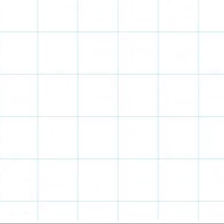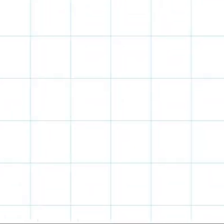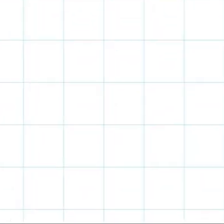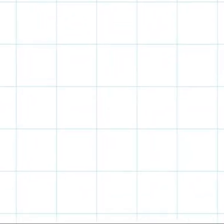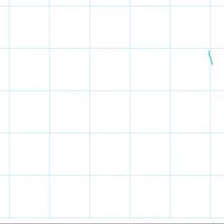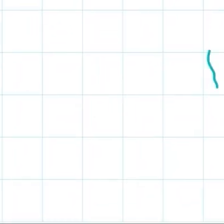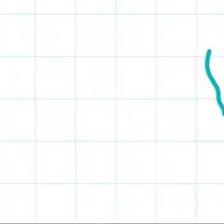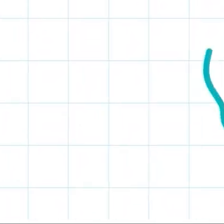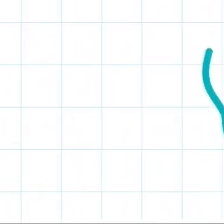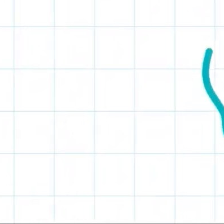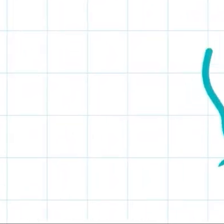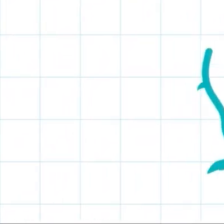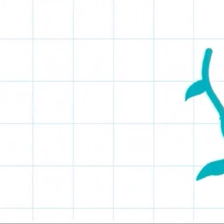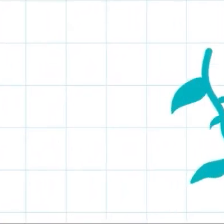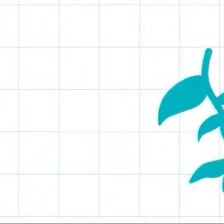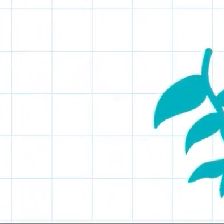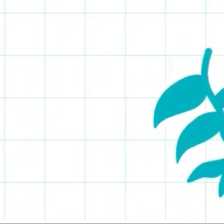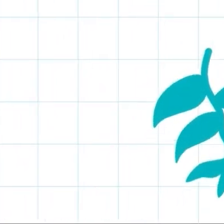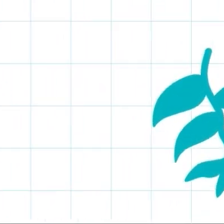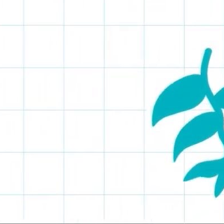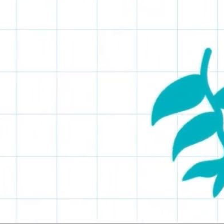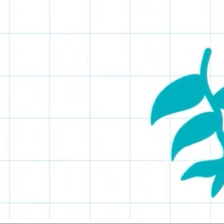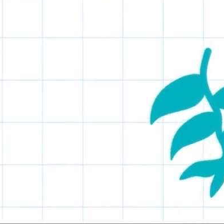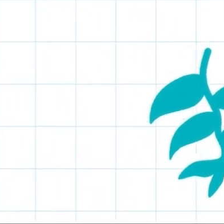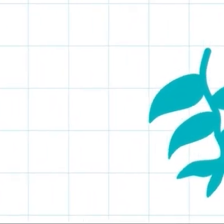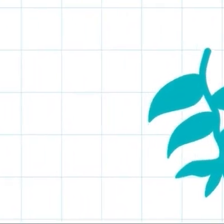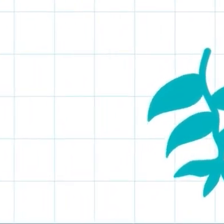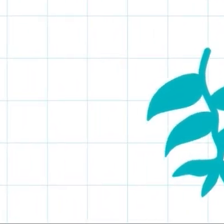lá. Puta merda, é uma regra...